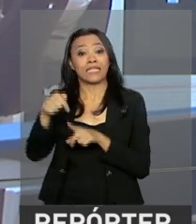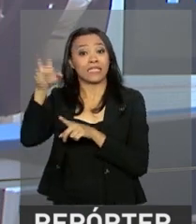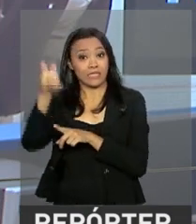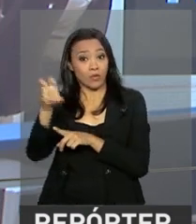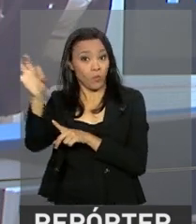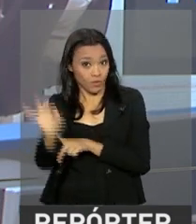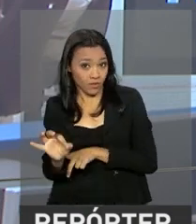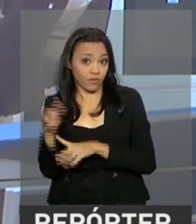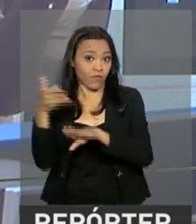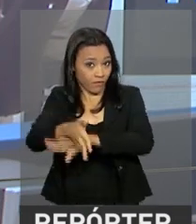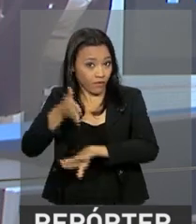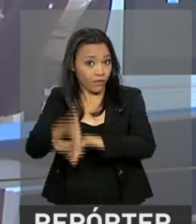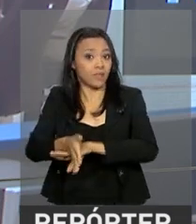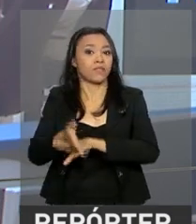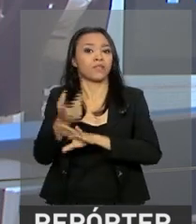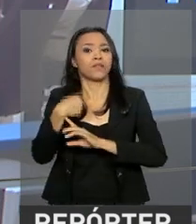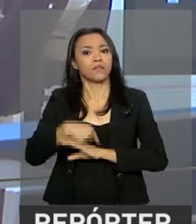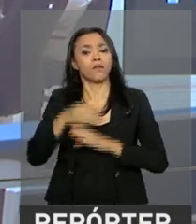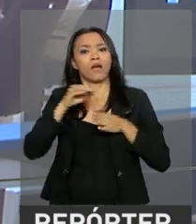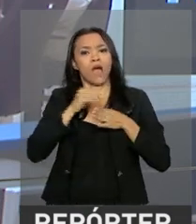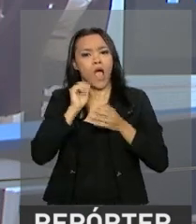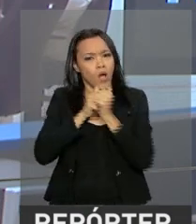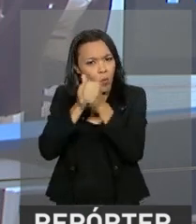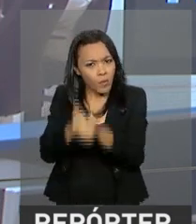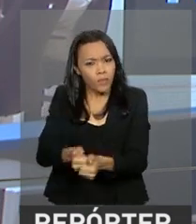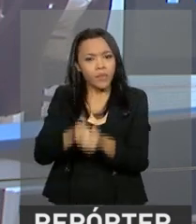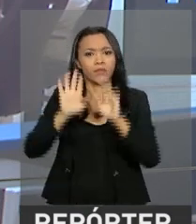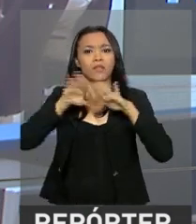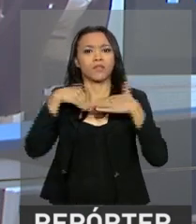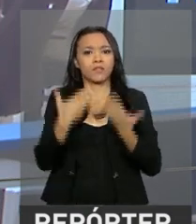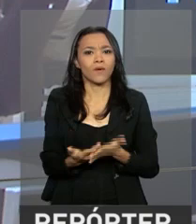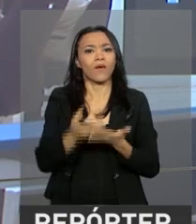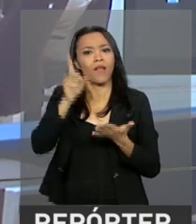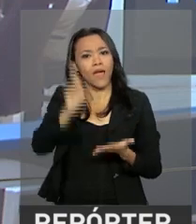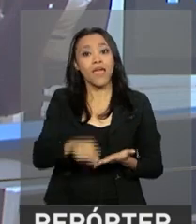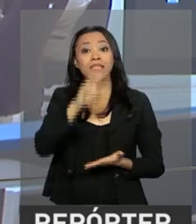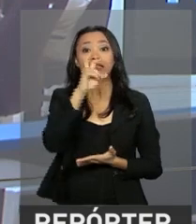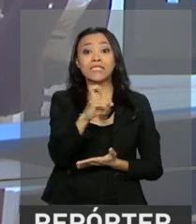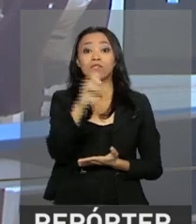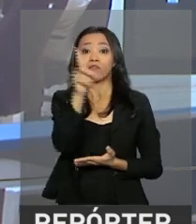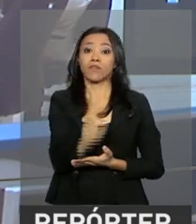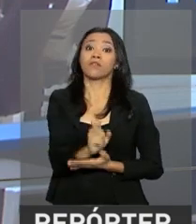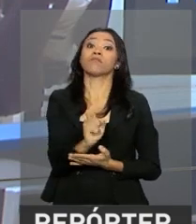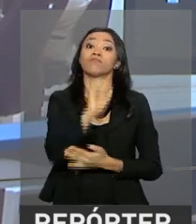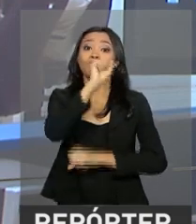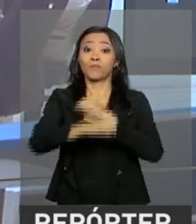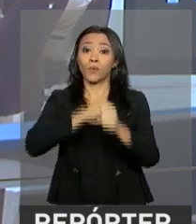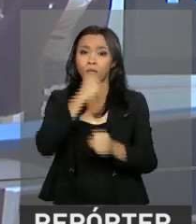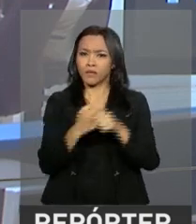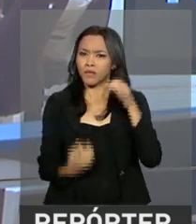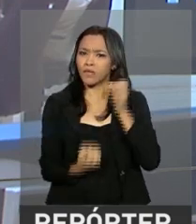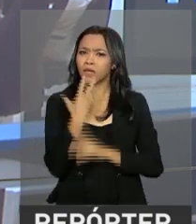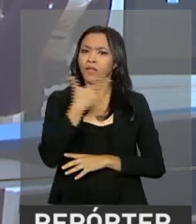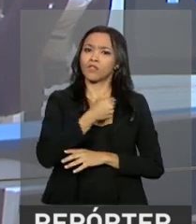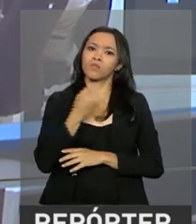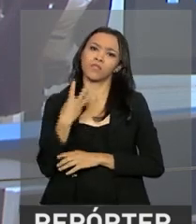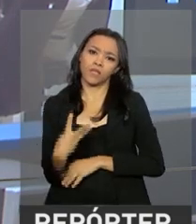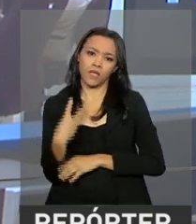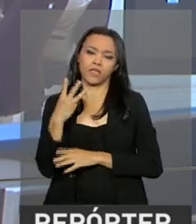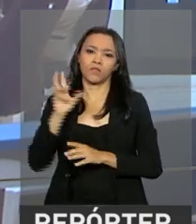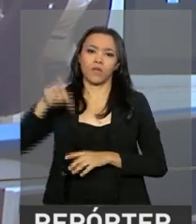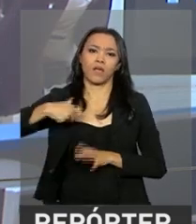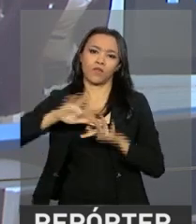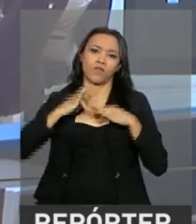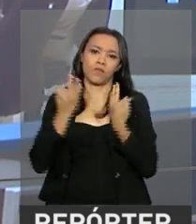75% o acompanhamento da frequência escolar é feito cinco vezes ao ano criado em 2003 o bolsa